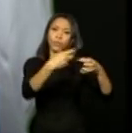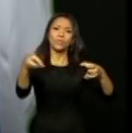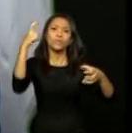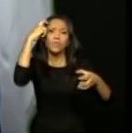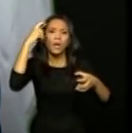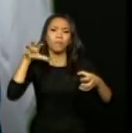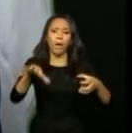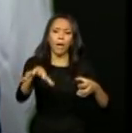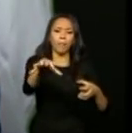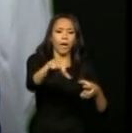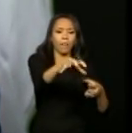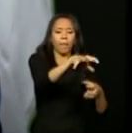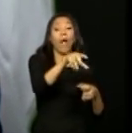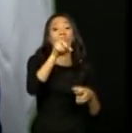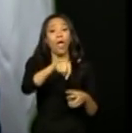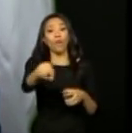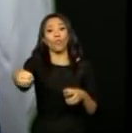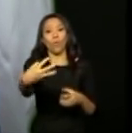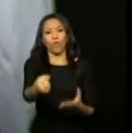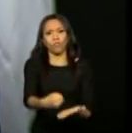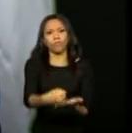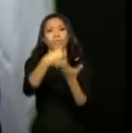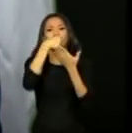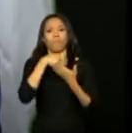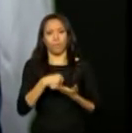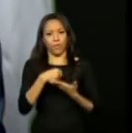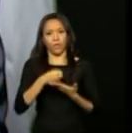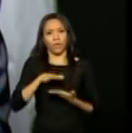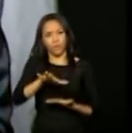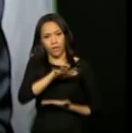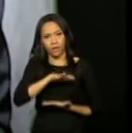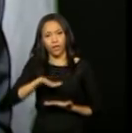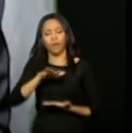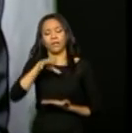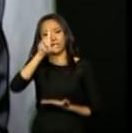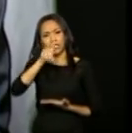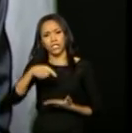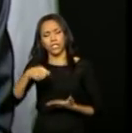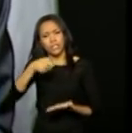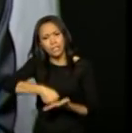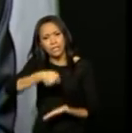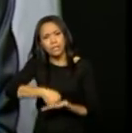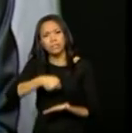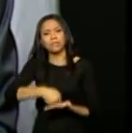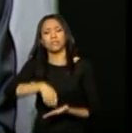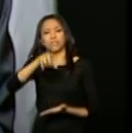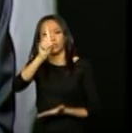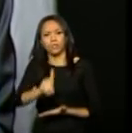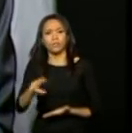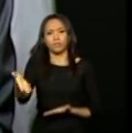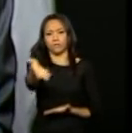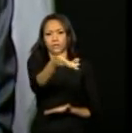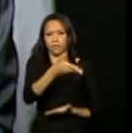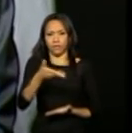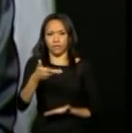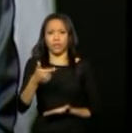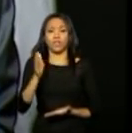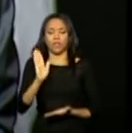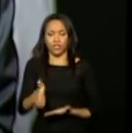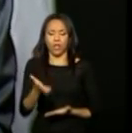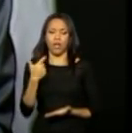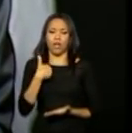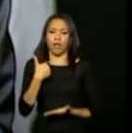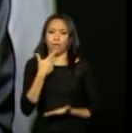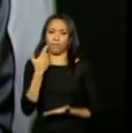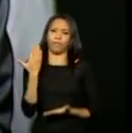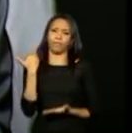movimentos representam um novo impulso democrático, inspirado naquele esforço de participação que realizamos durante a